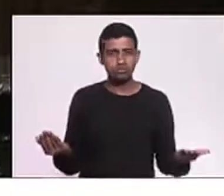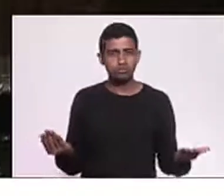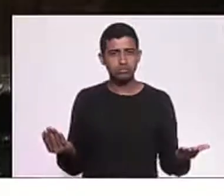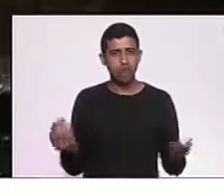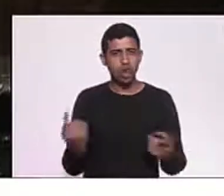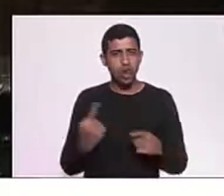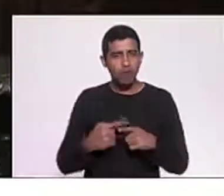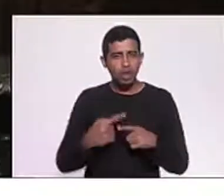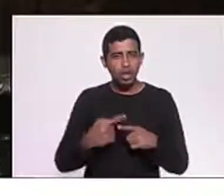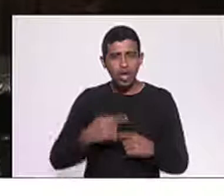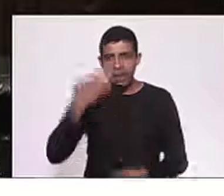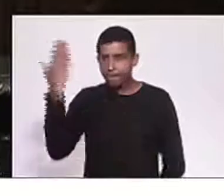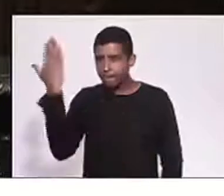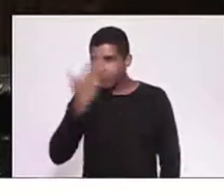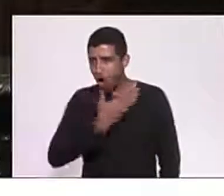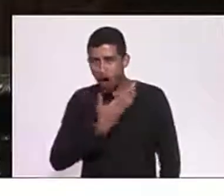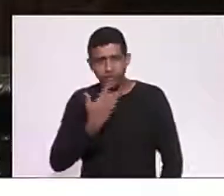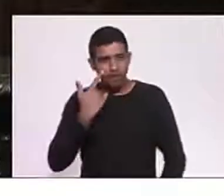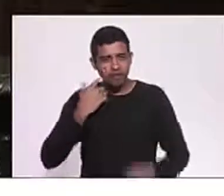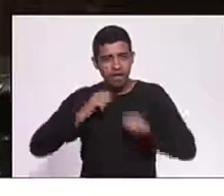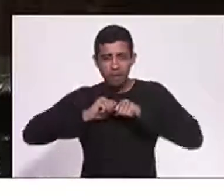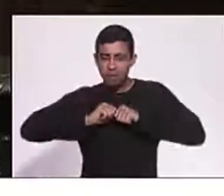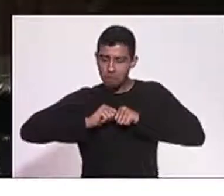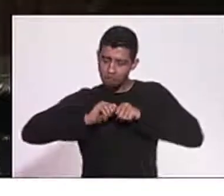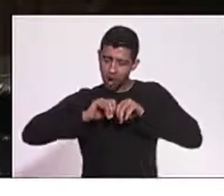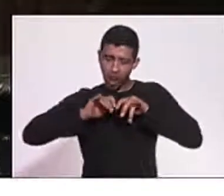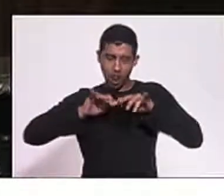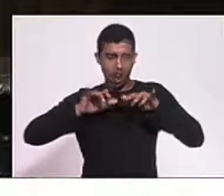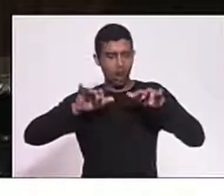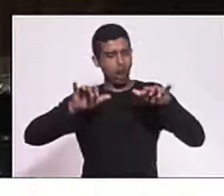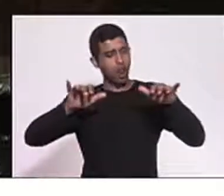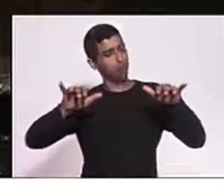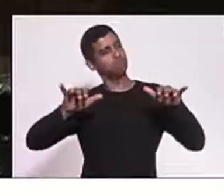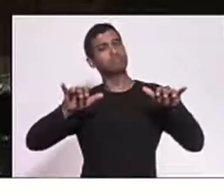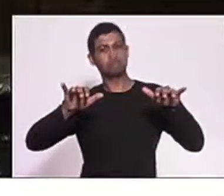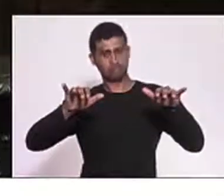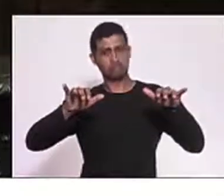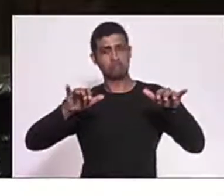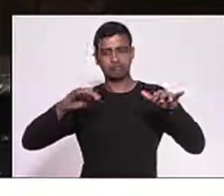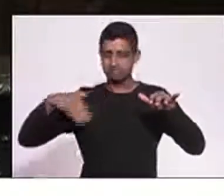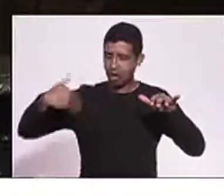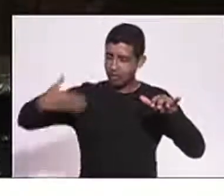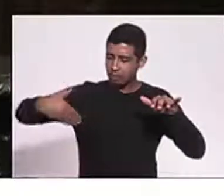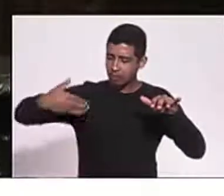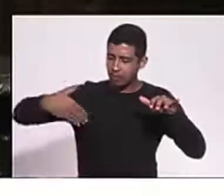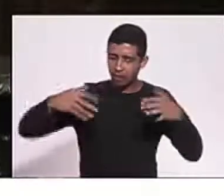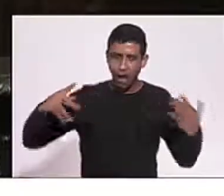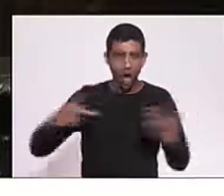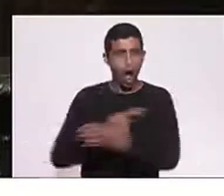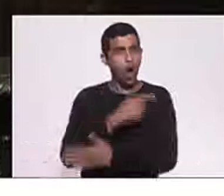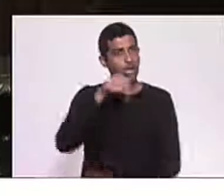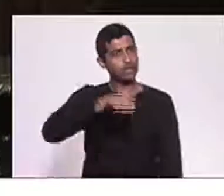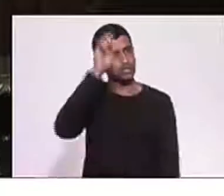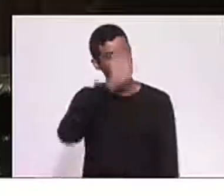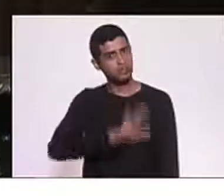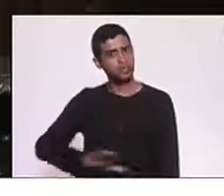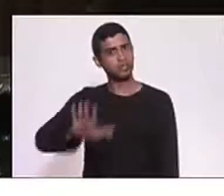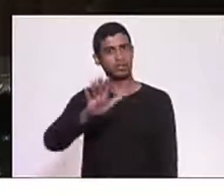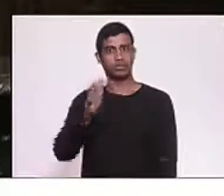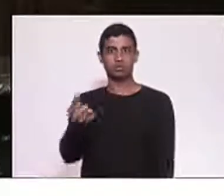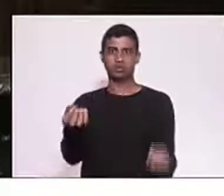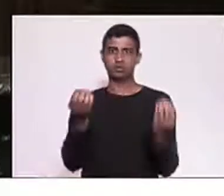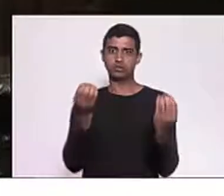os vazamentos direcionados que vêm acontecendo na nossa República.